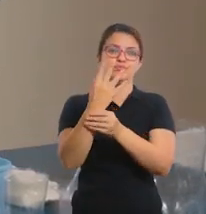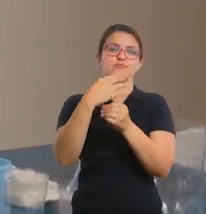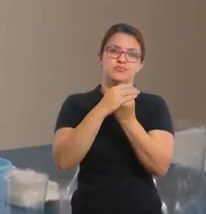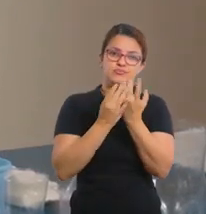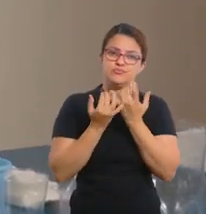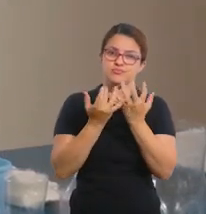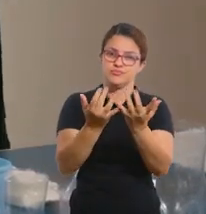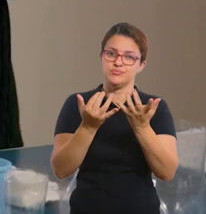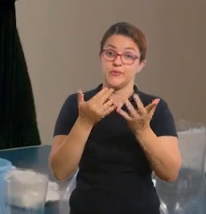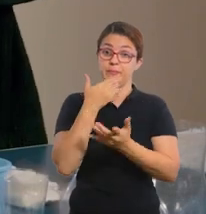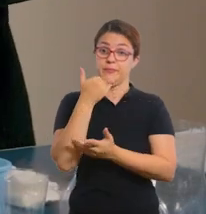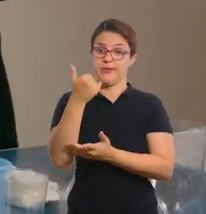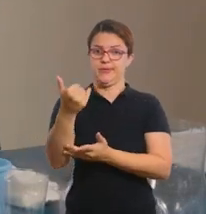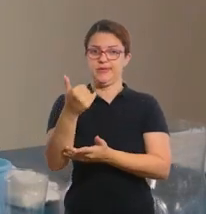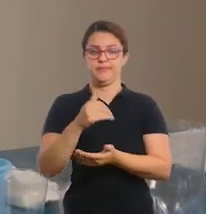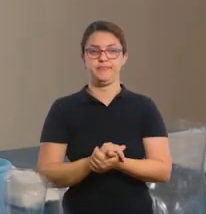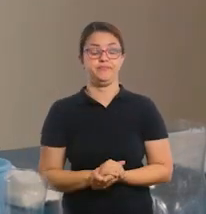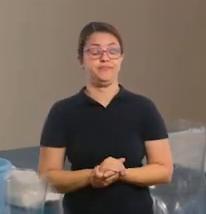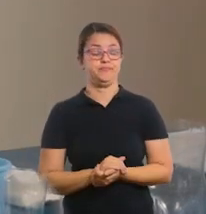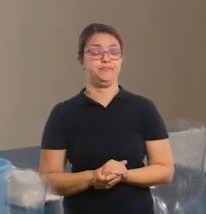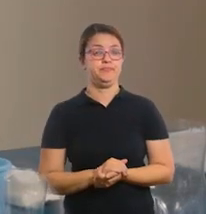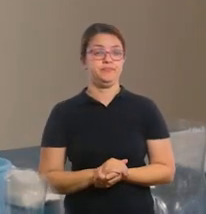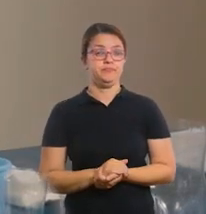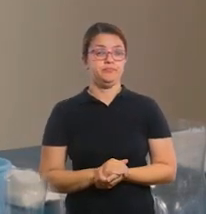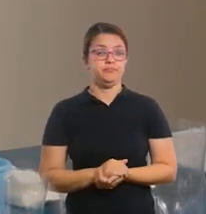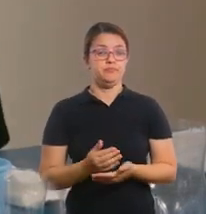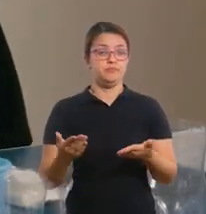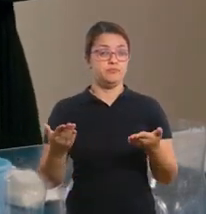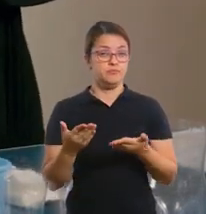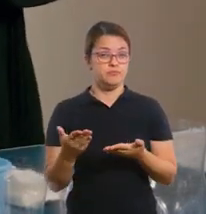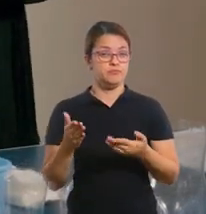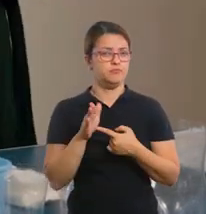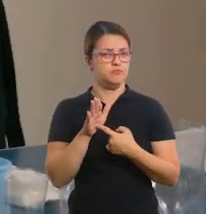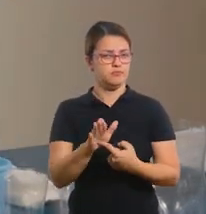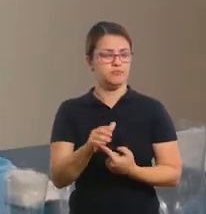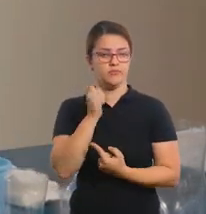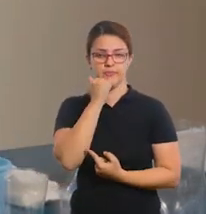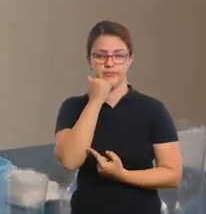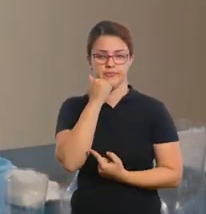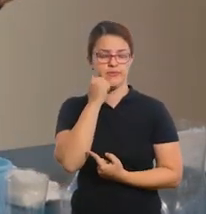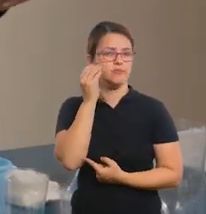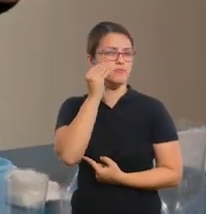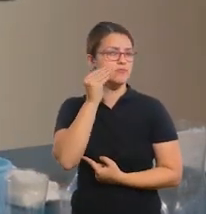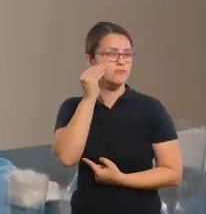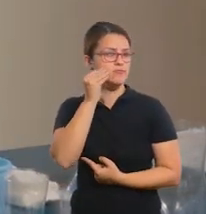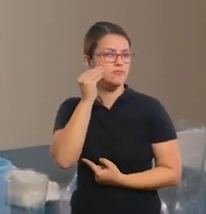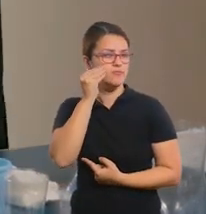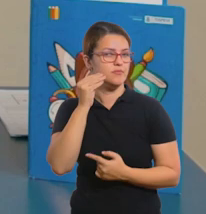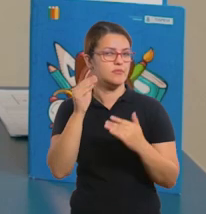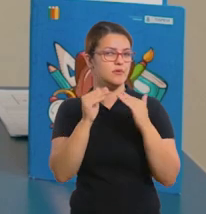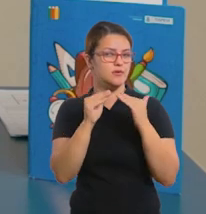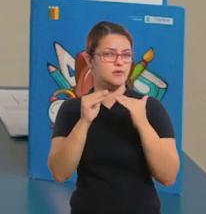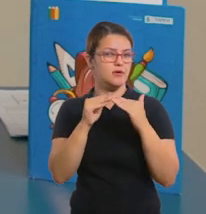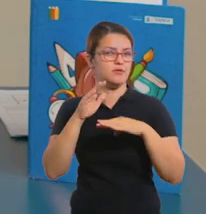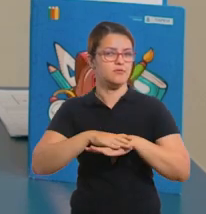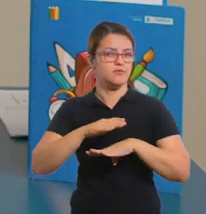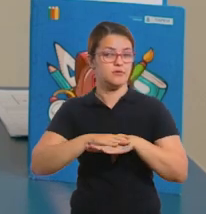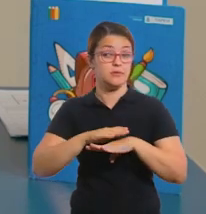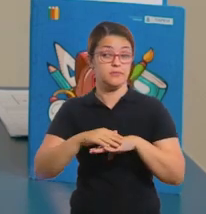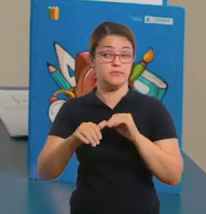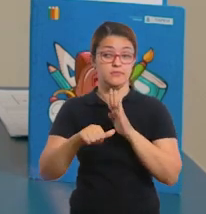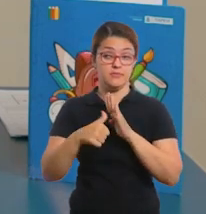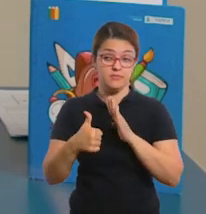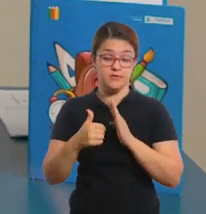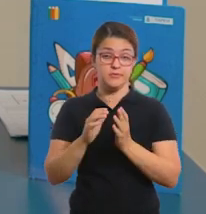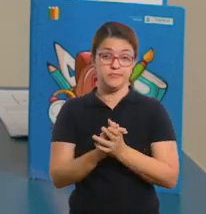a prática de agricultura, tá? Eu trouxe para a gente ver um experimento que vocês vão fazer em casa,